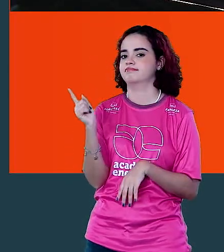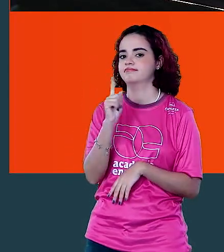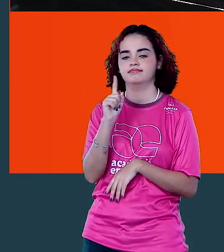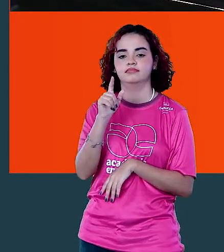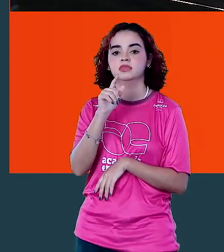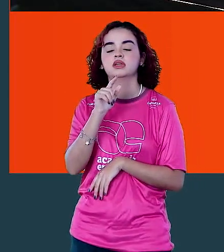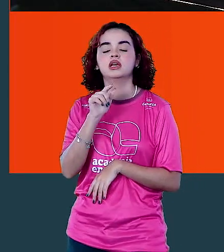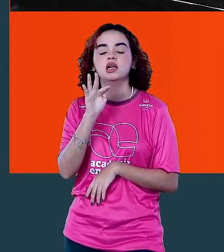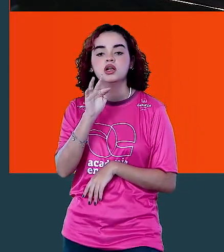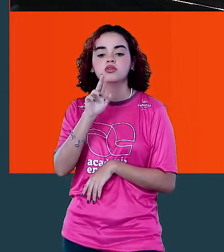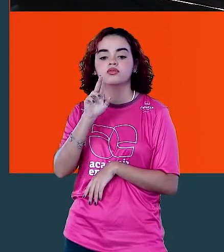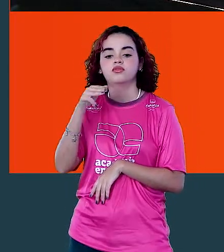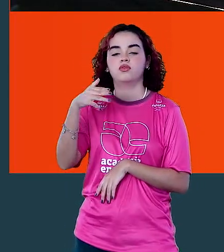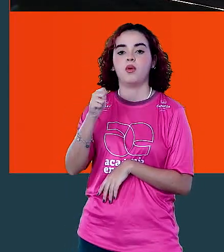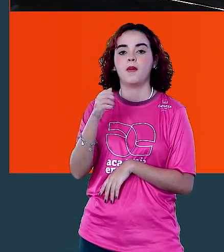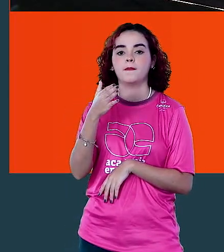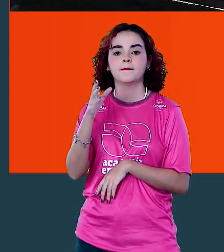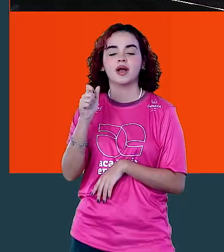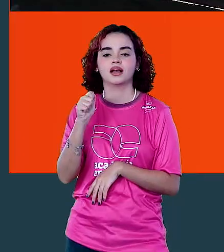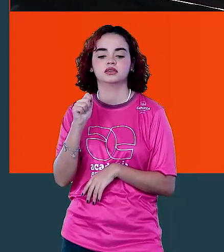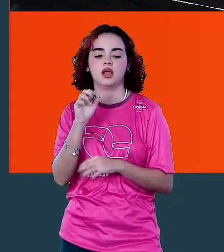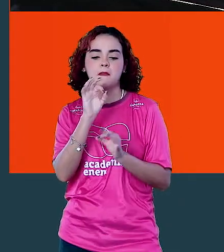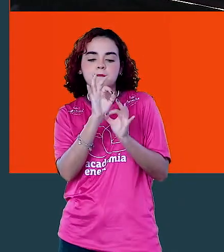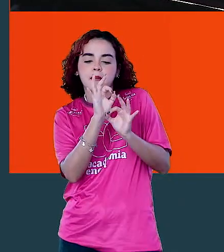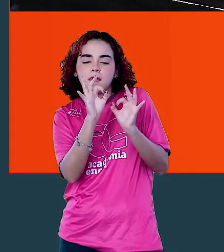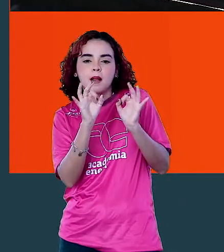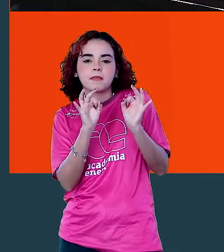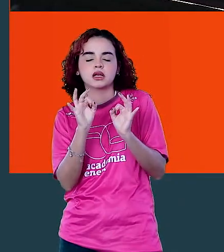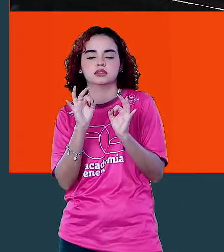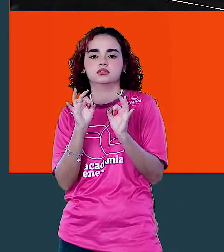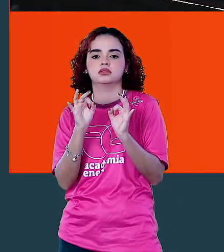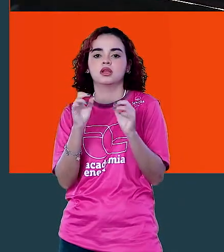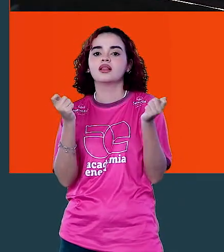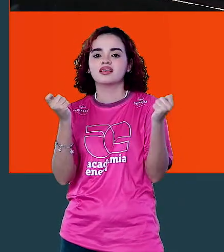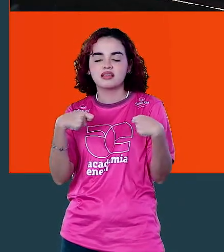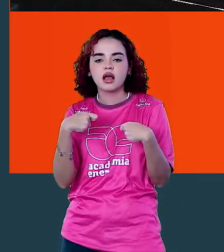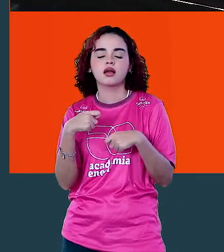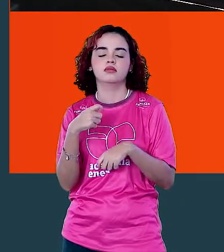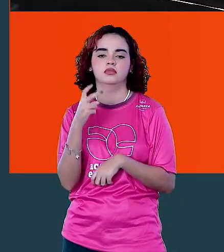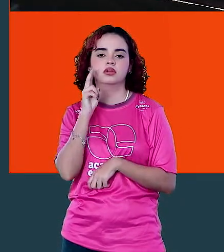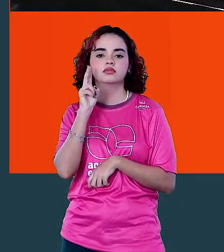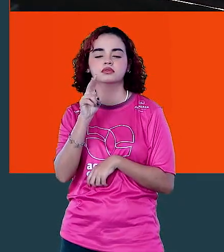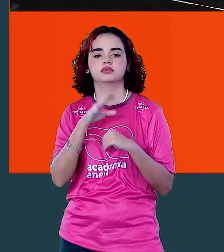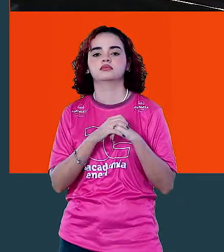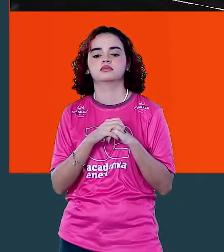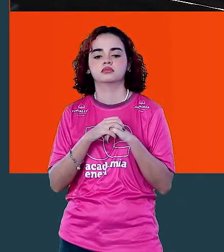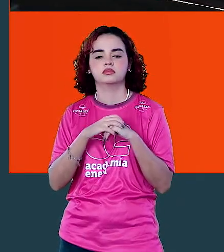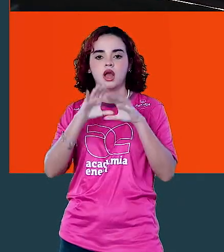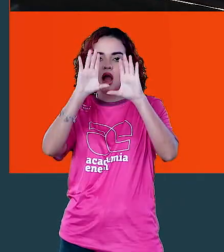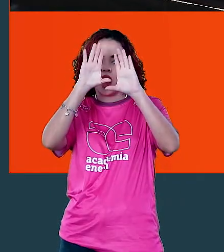Fumaça, galera, tem partículas sólidas pequenas. Por isso que eu consigo ver. A neblina, a